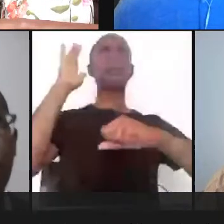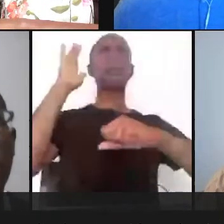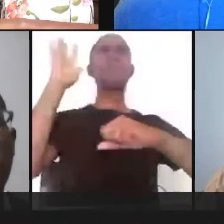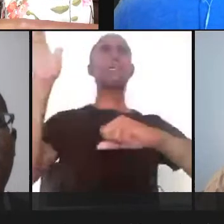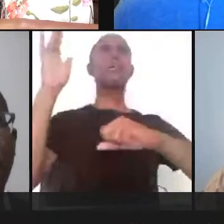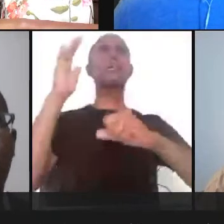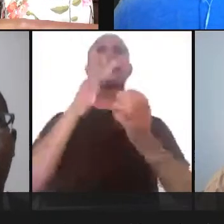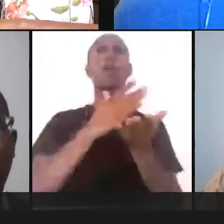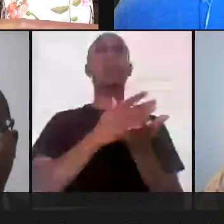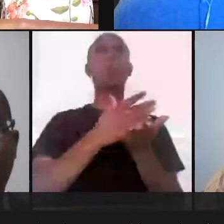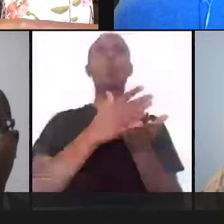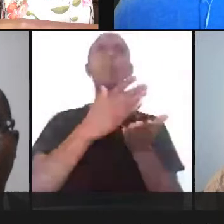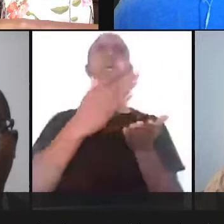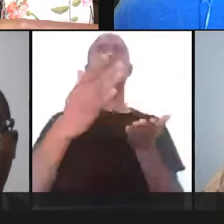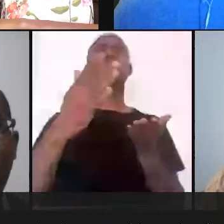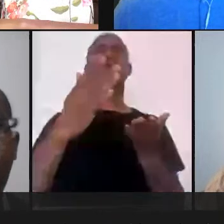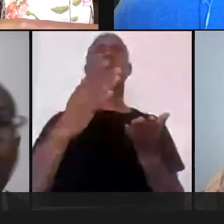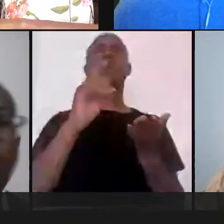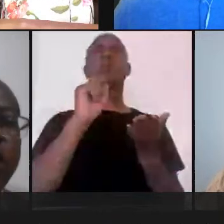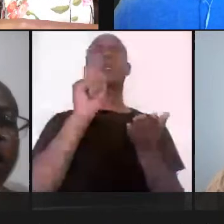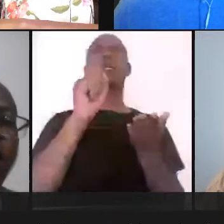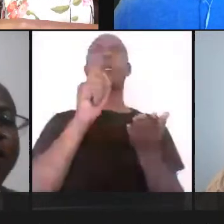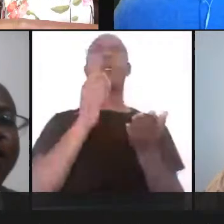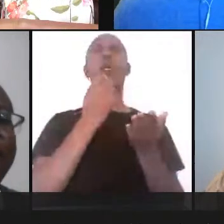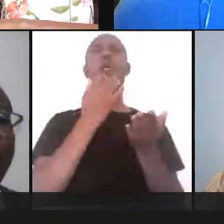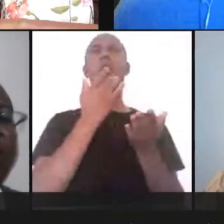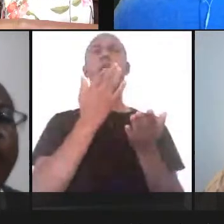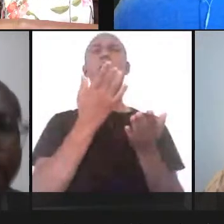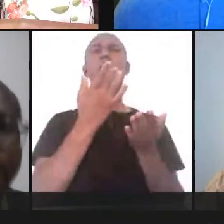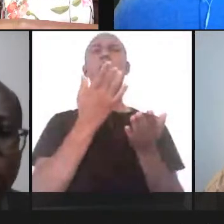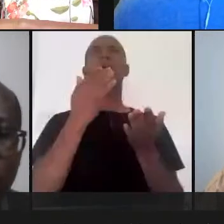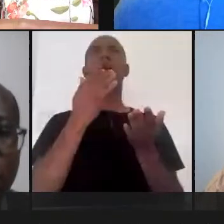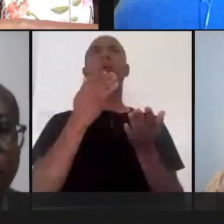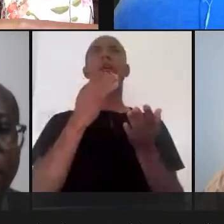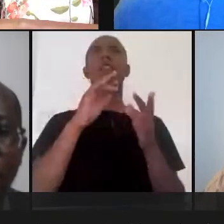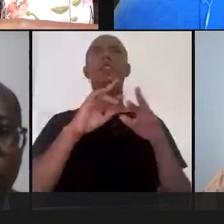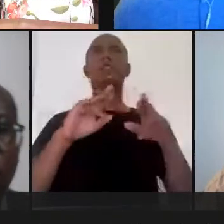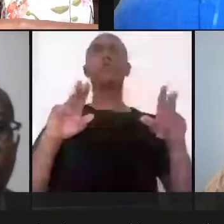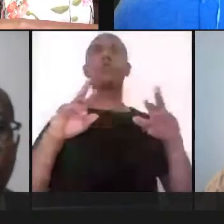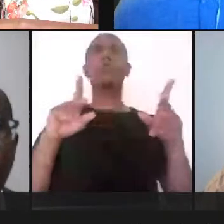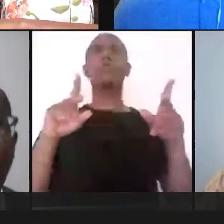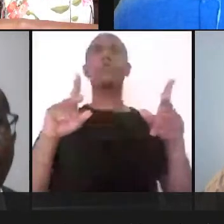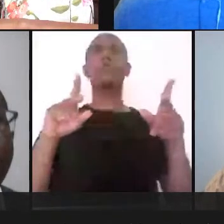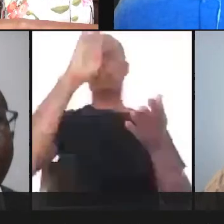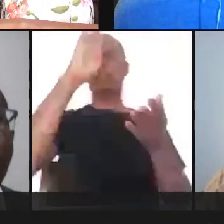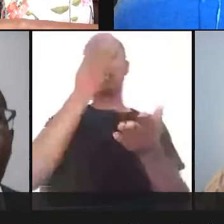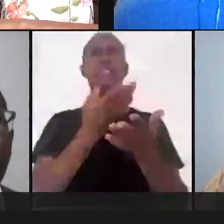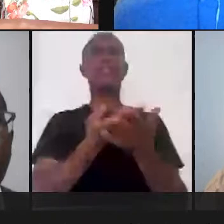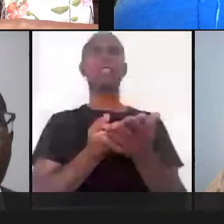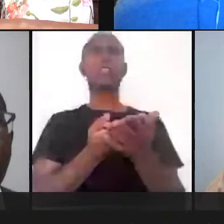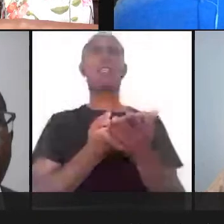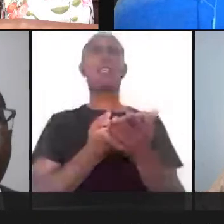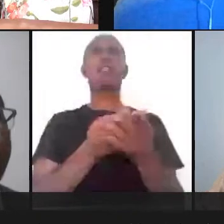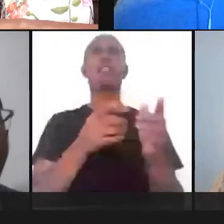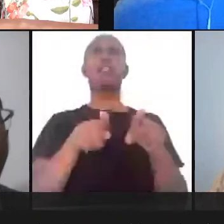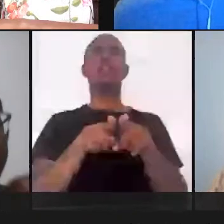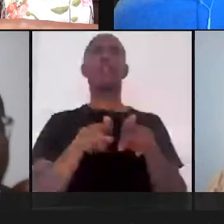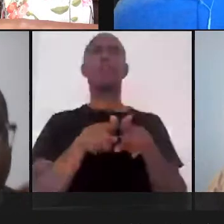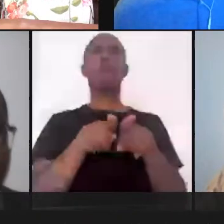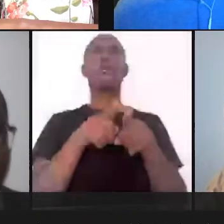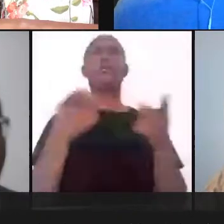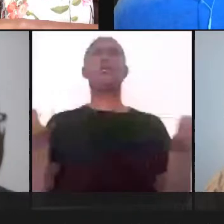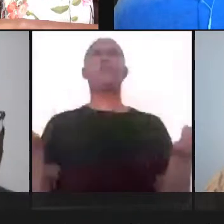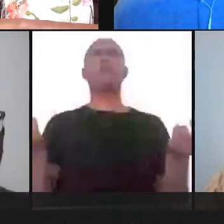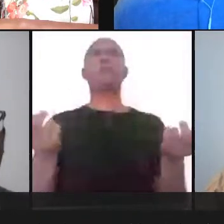86, 87, quando já não acreditamos tanto naquele sonho de termos um país